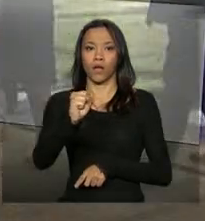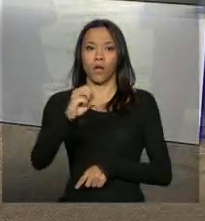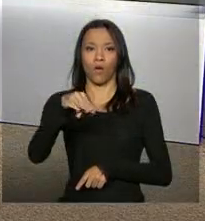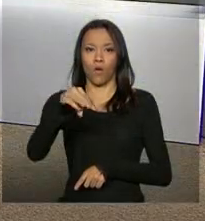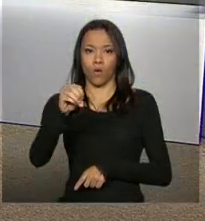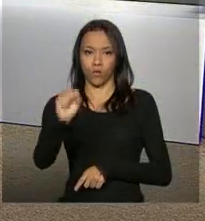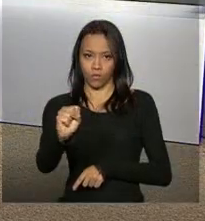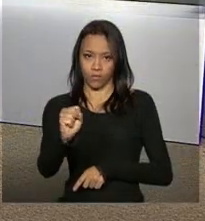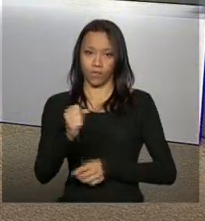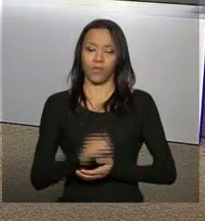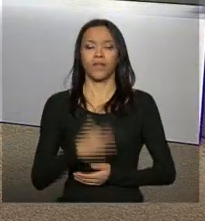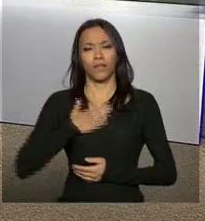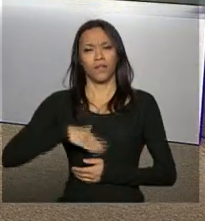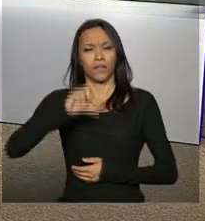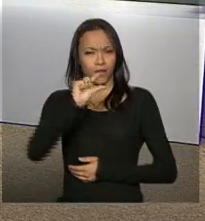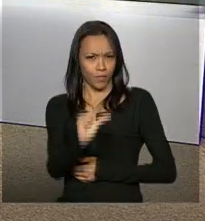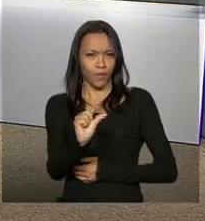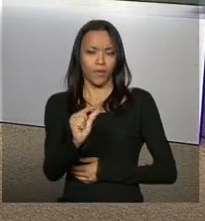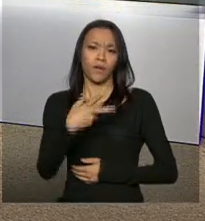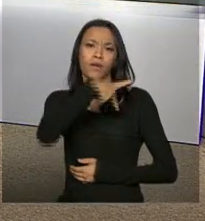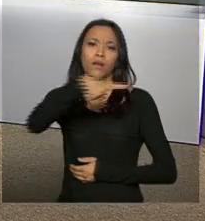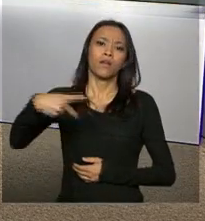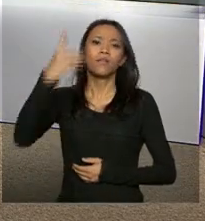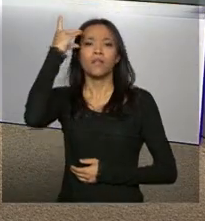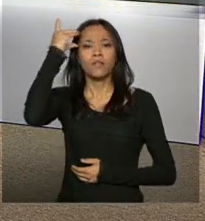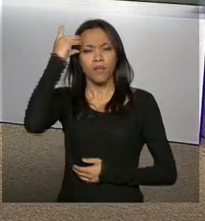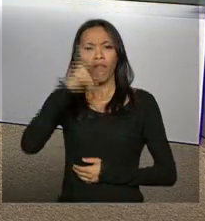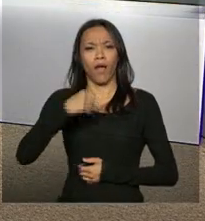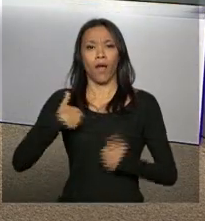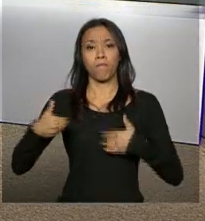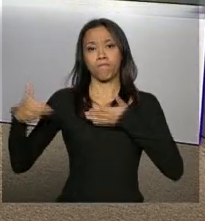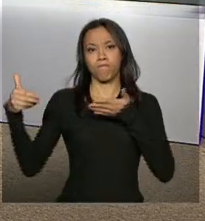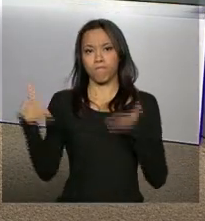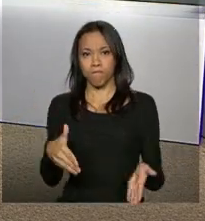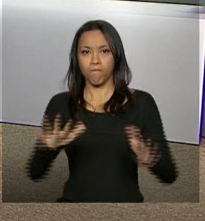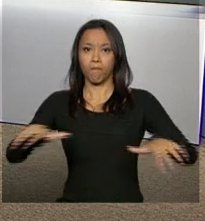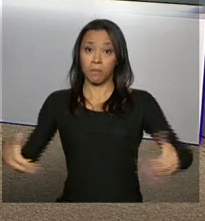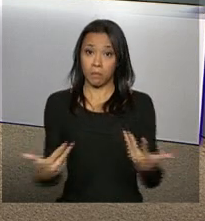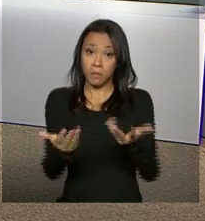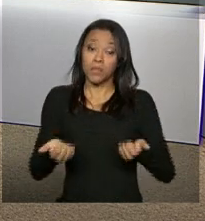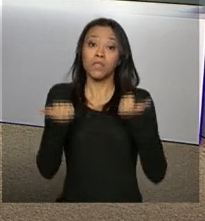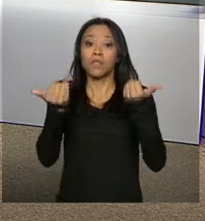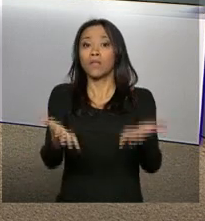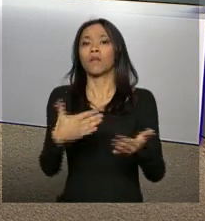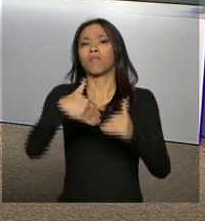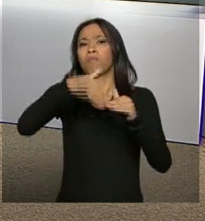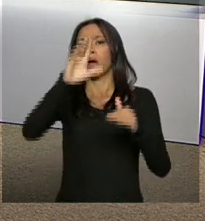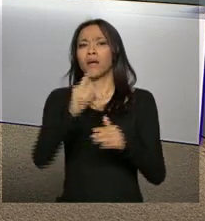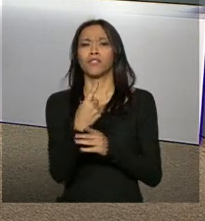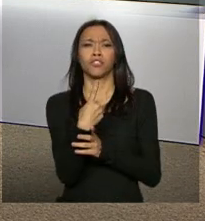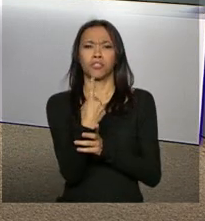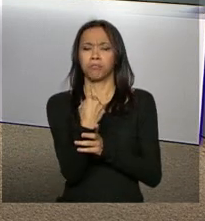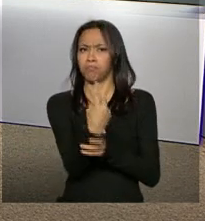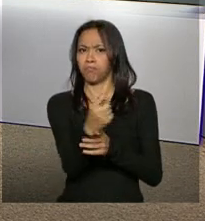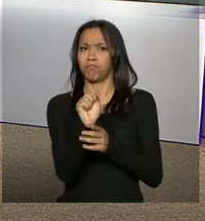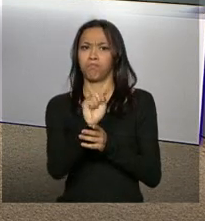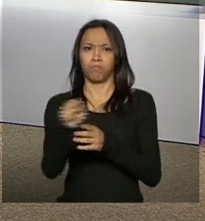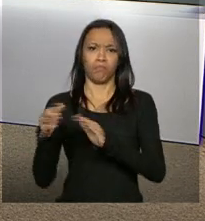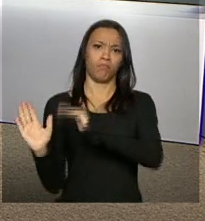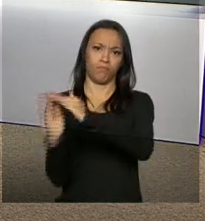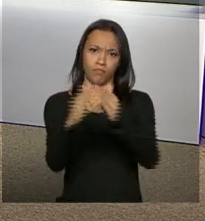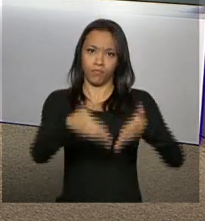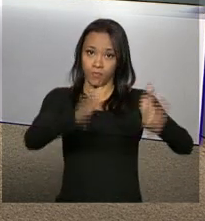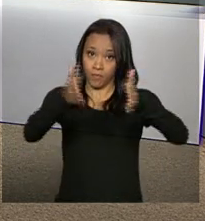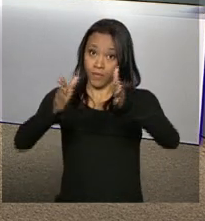Cosmos e daqui a pouco a presidenta Dilma Roussef participará da cerimônia de entrega de mais de 1000 unidades habitacionais no Rio de Janeiro